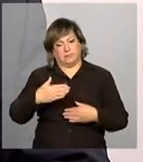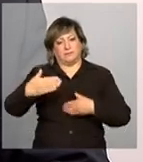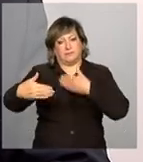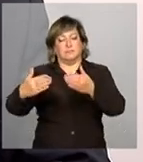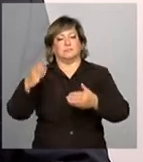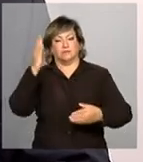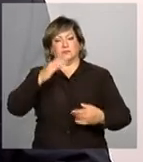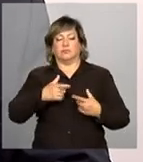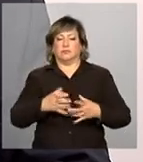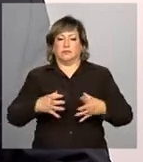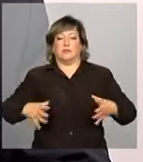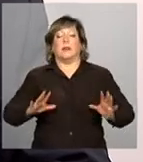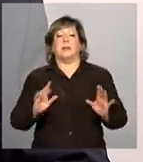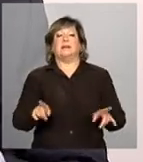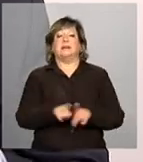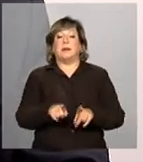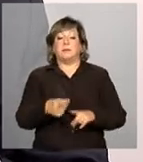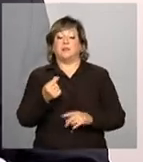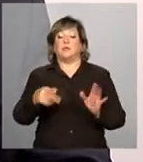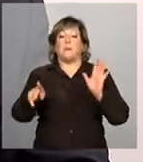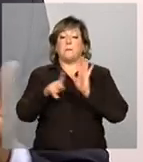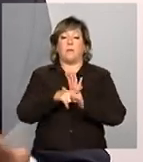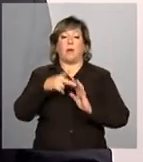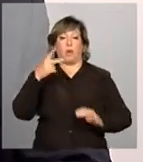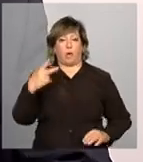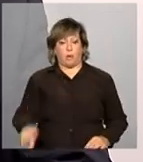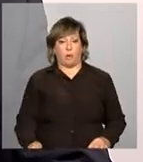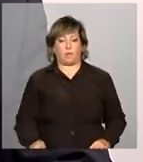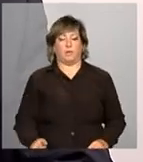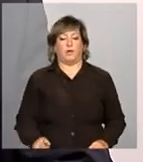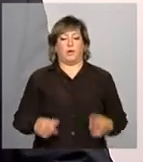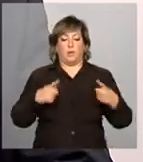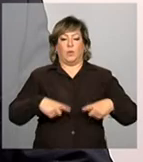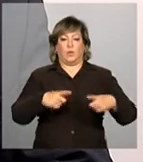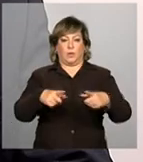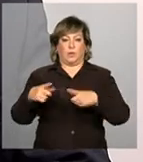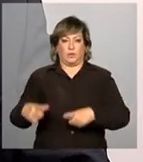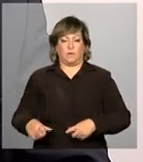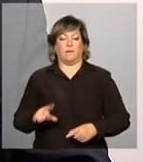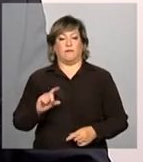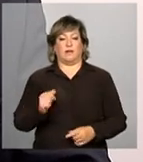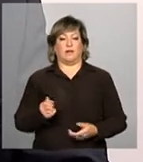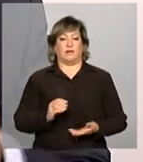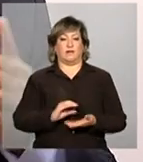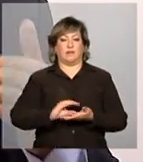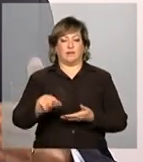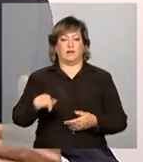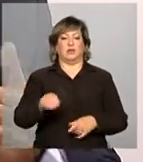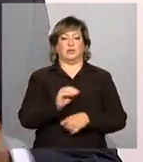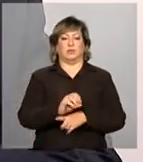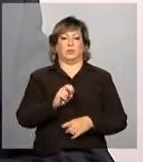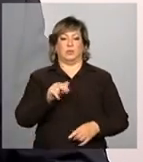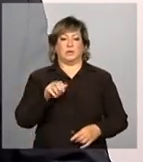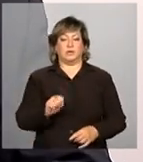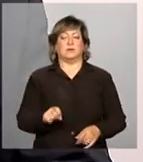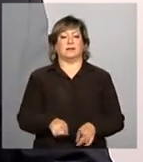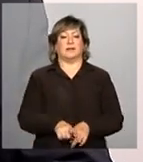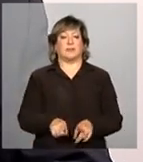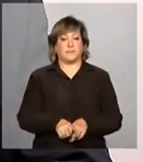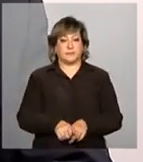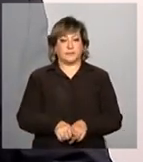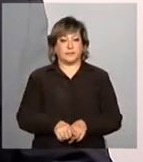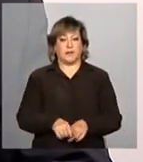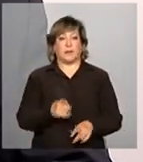as fontes de recurso próprio também dos seus recursos próprios vão ser alocados na na assistência social também ser previstos